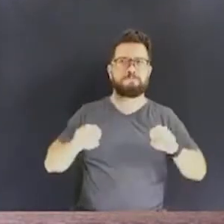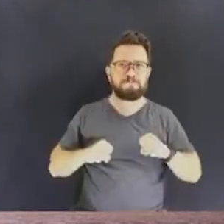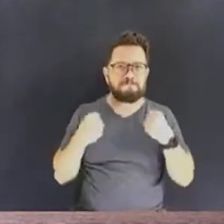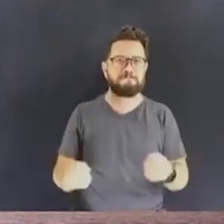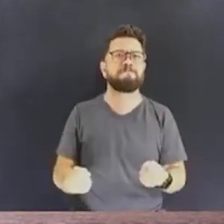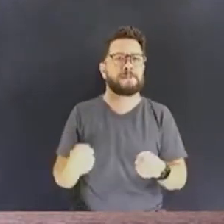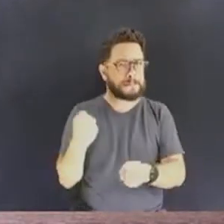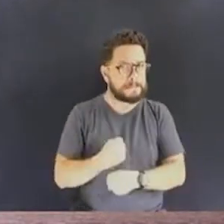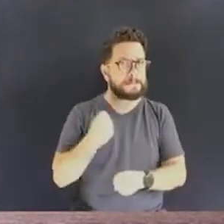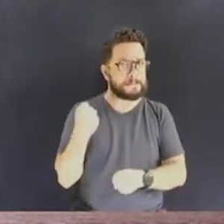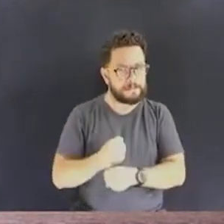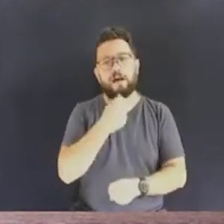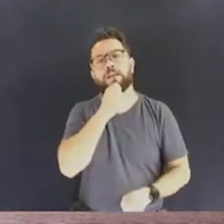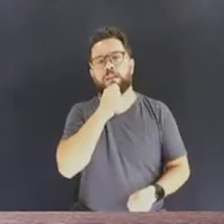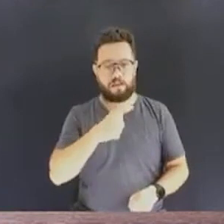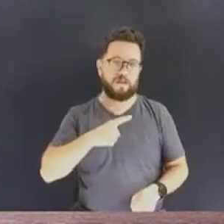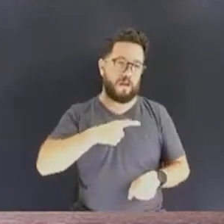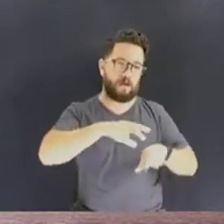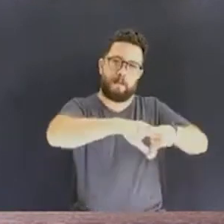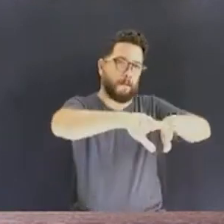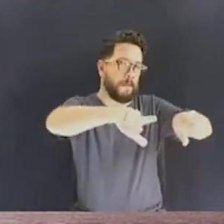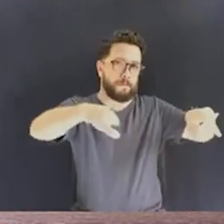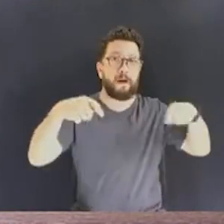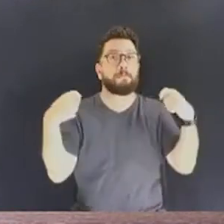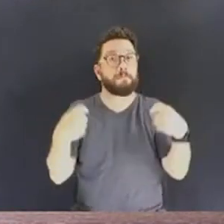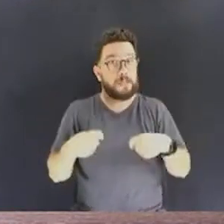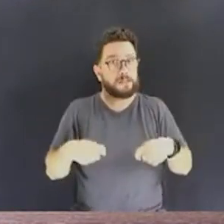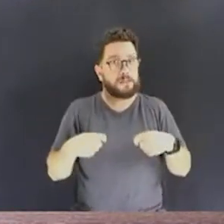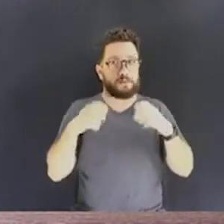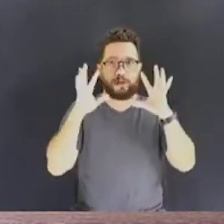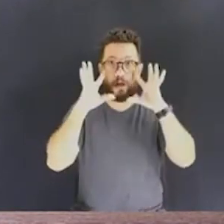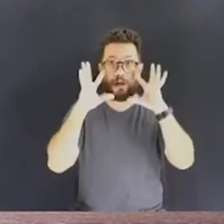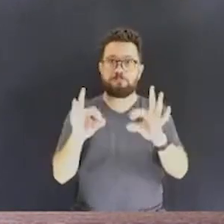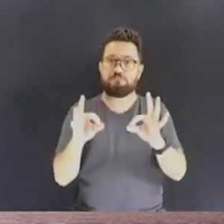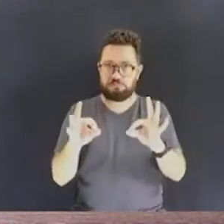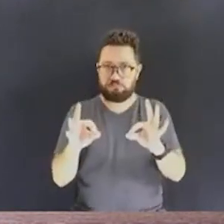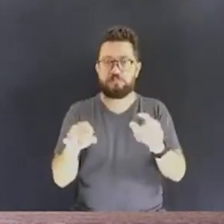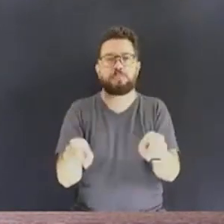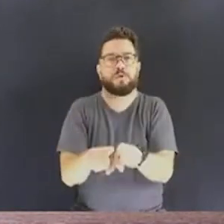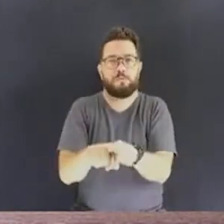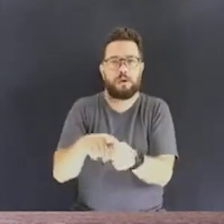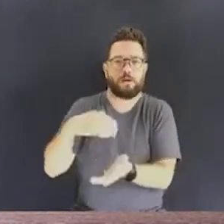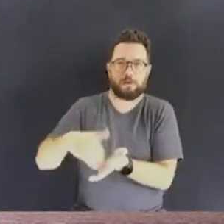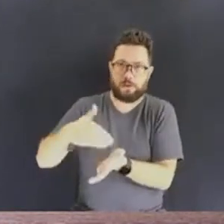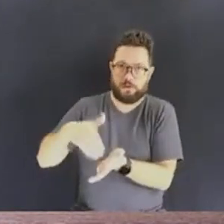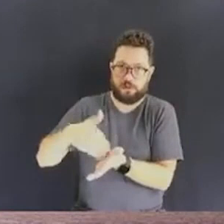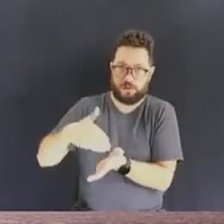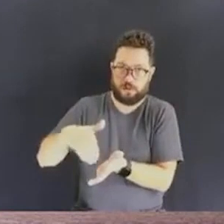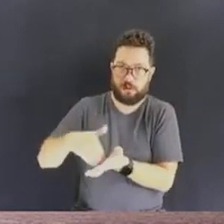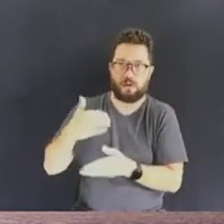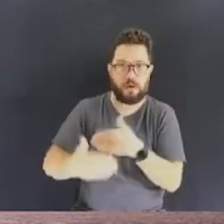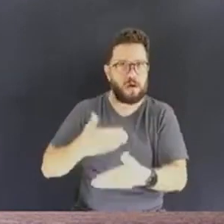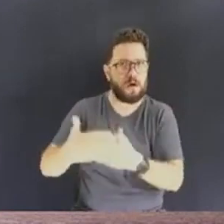ser feitas, mas principalmente a arrecadação do município e a gestão feita na secretaria tem ajudado que a cidade avance cada vez mais.